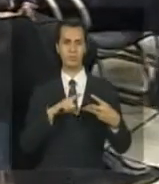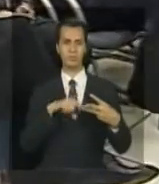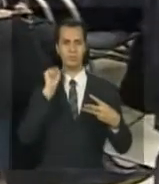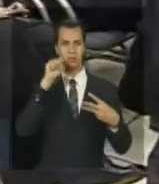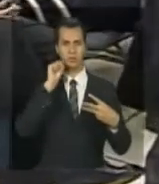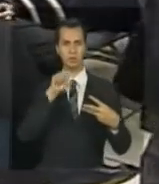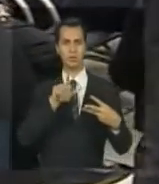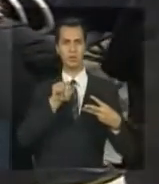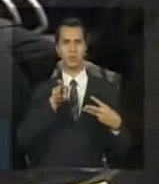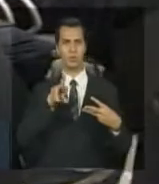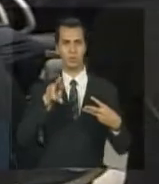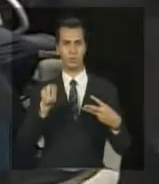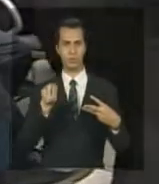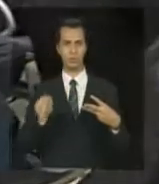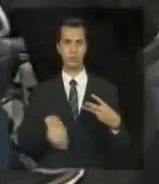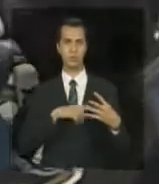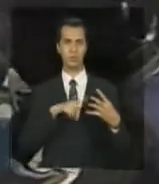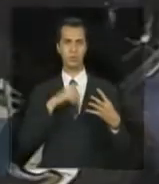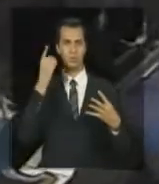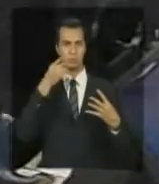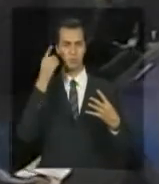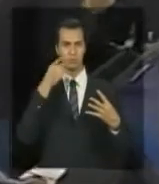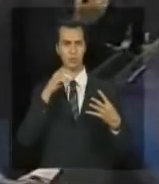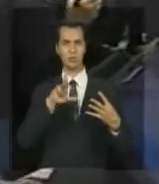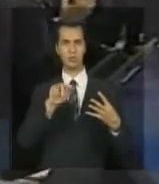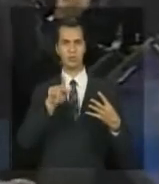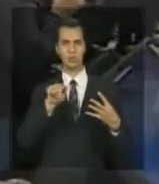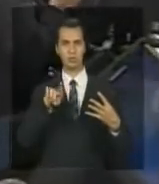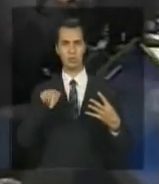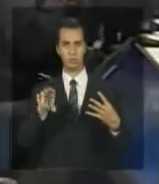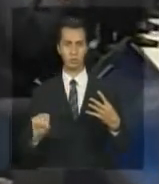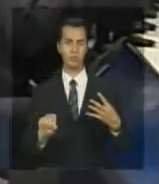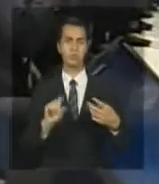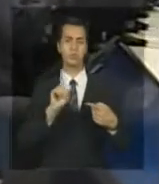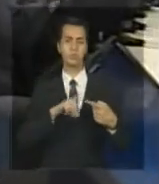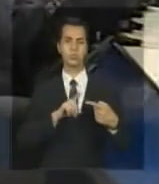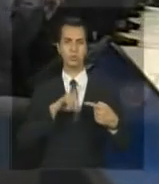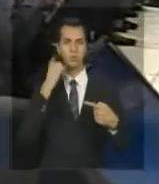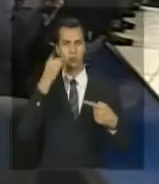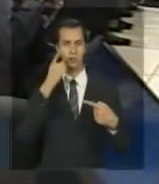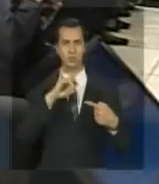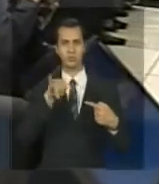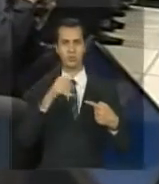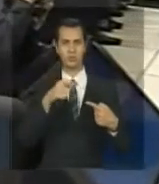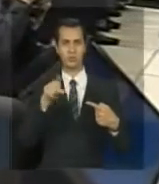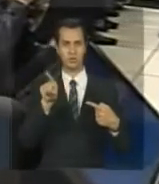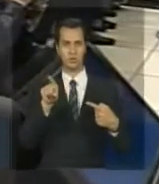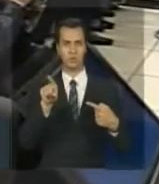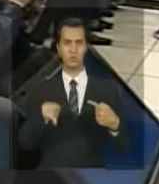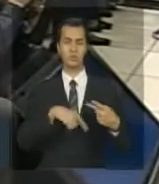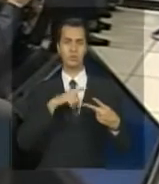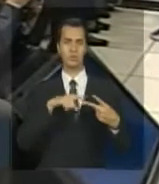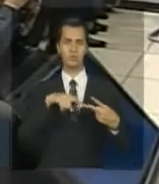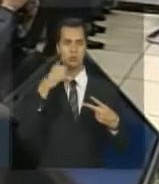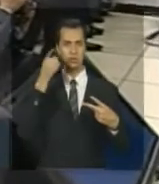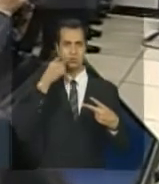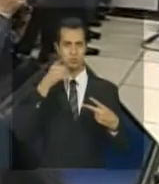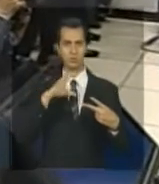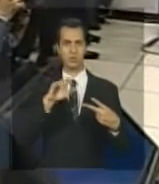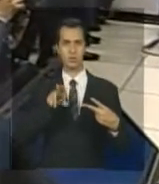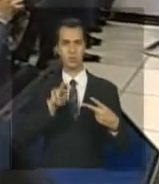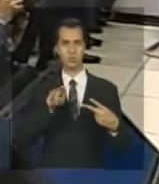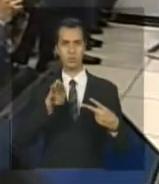Senador Lauro António Deputado Reginaldo Lopes Deputado José stédile e